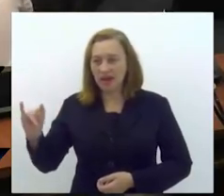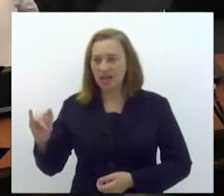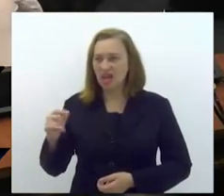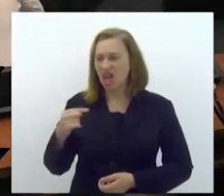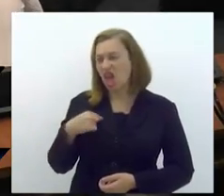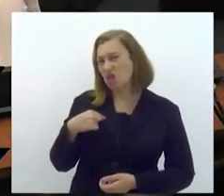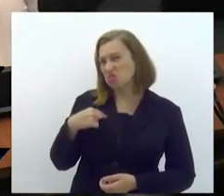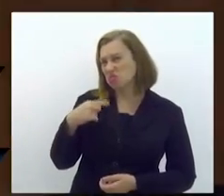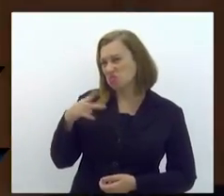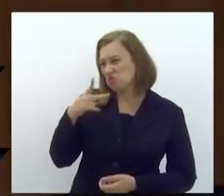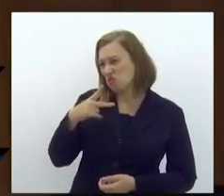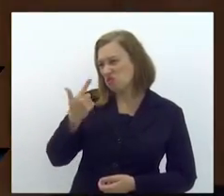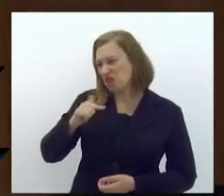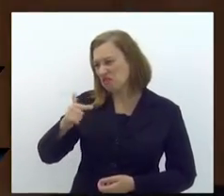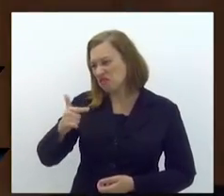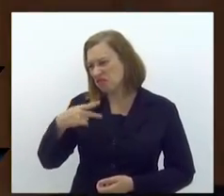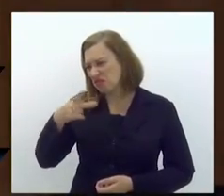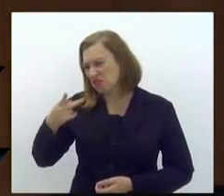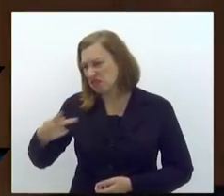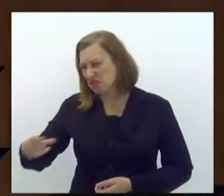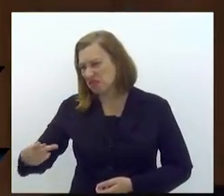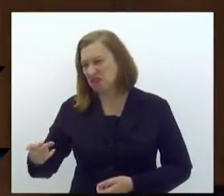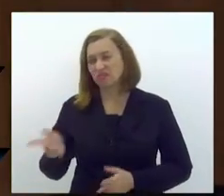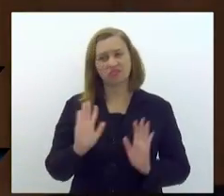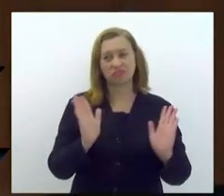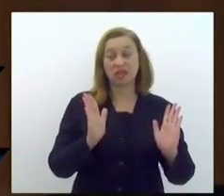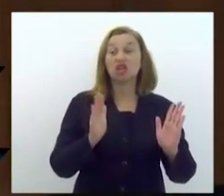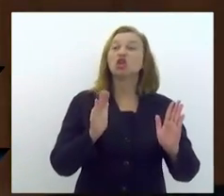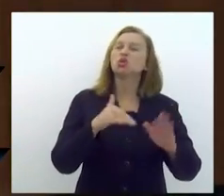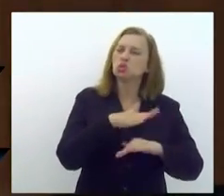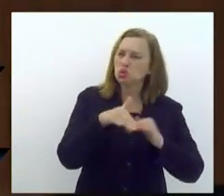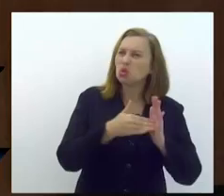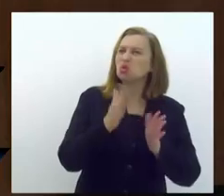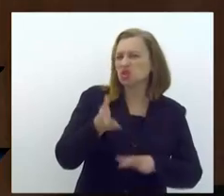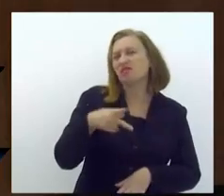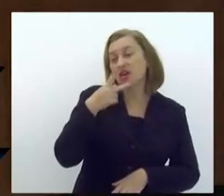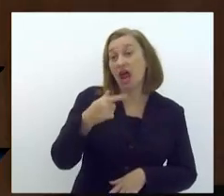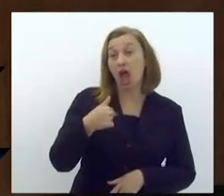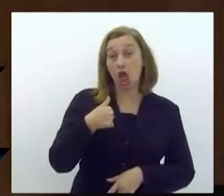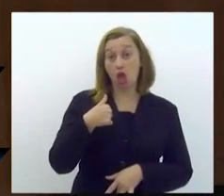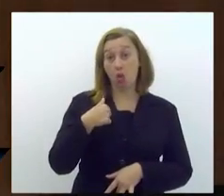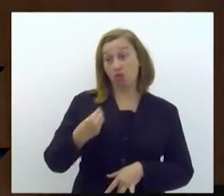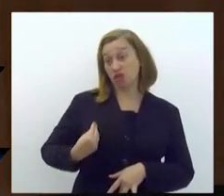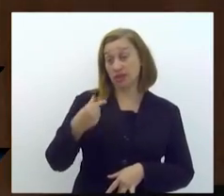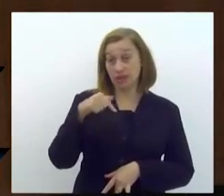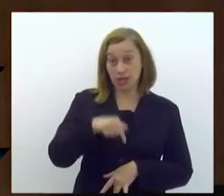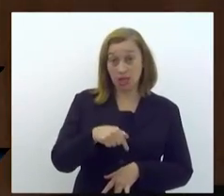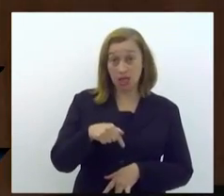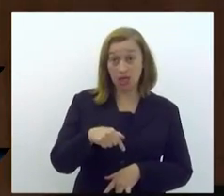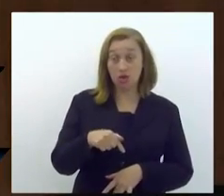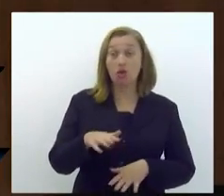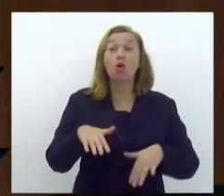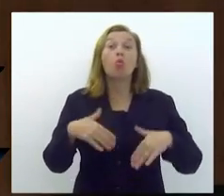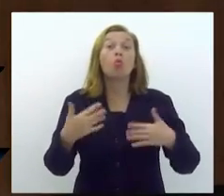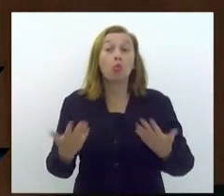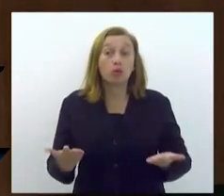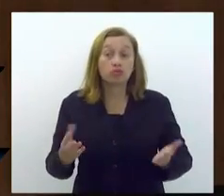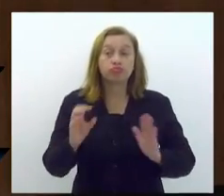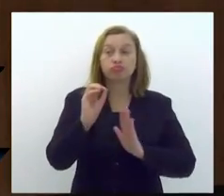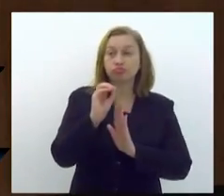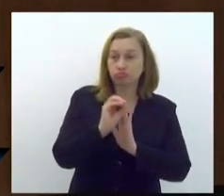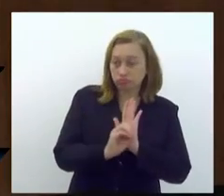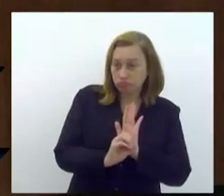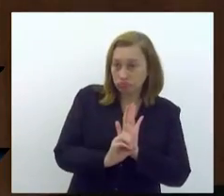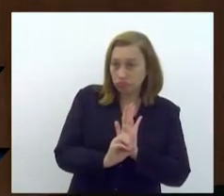no molhado que todo mundo já falou Presidente eu não estava aqui quando a nota oficial